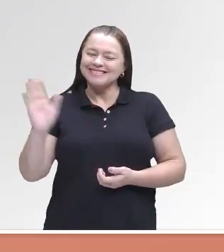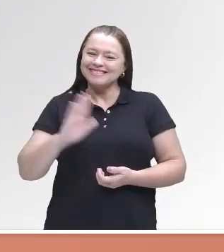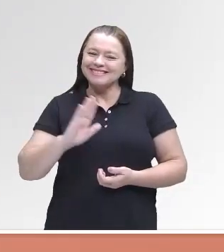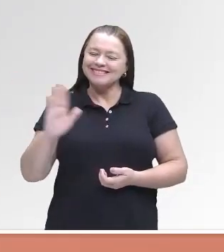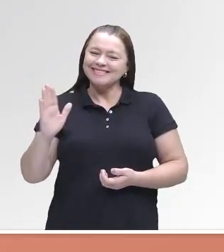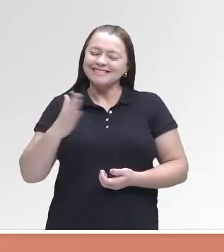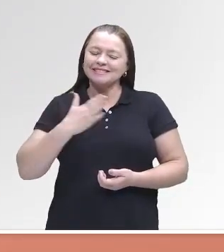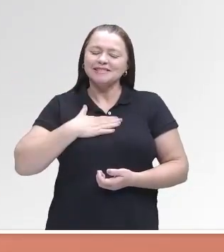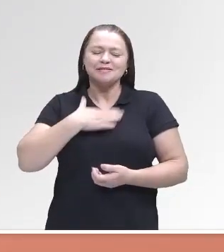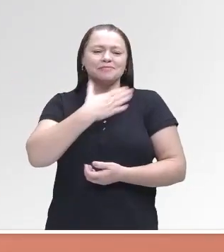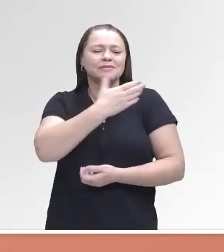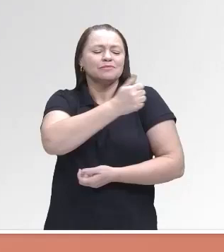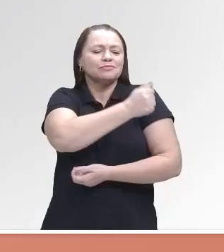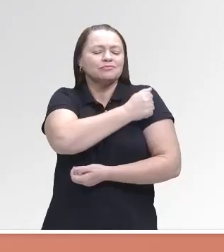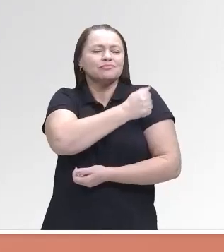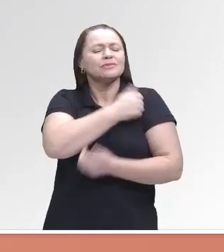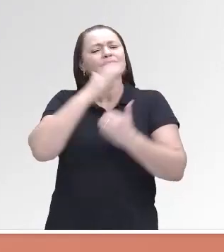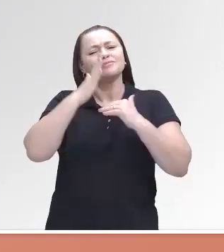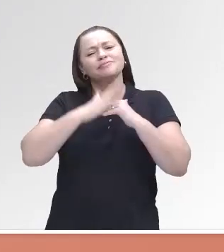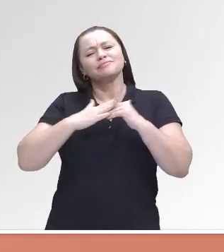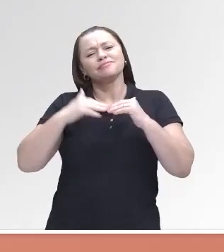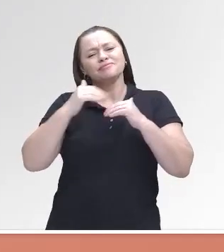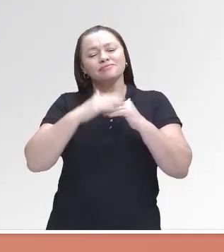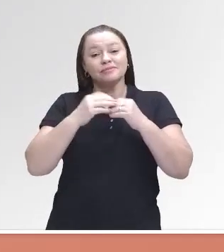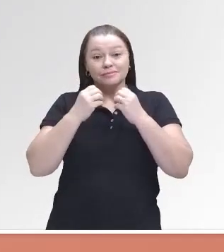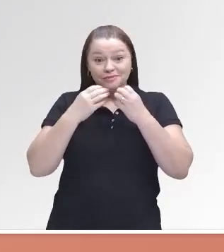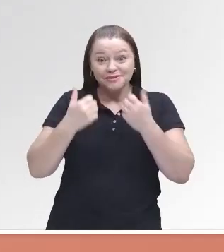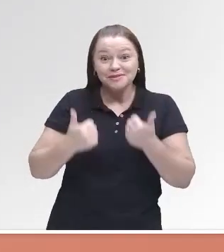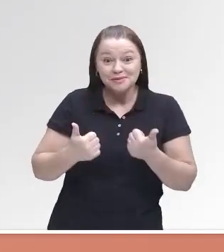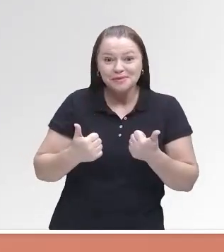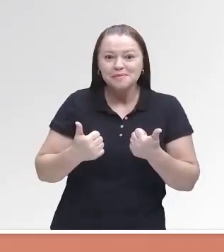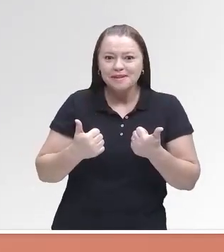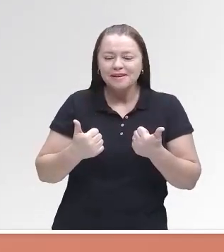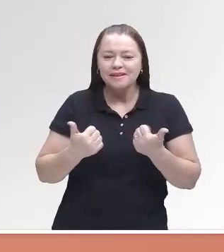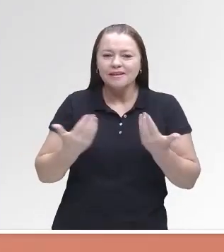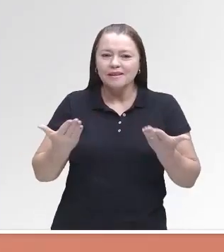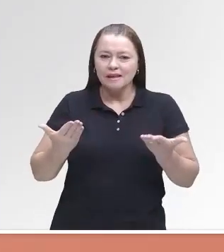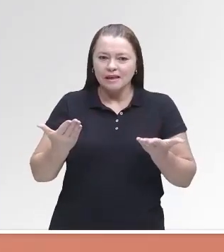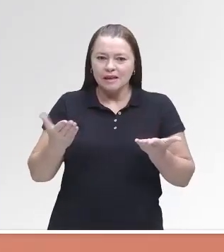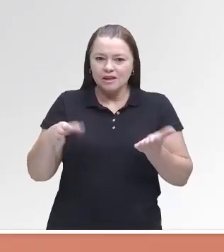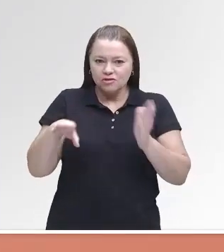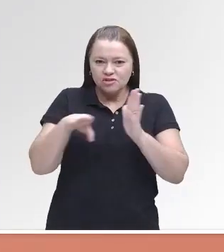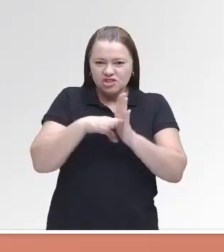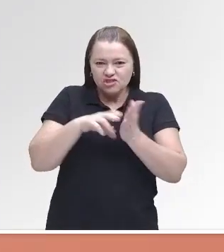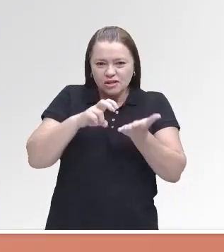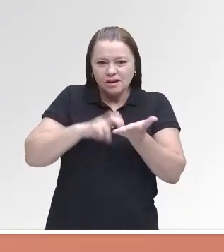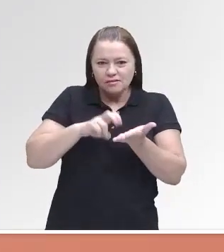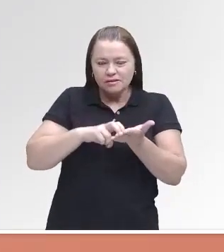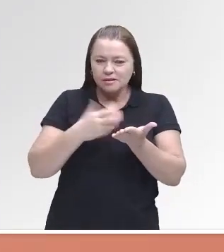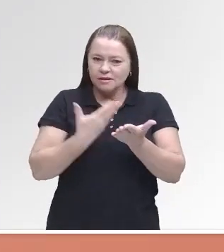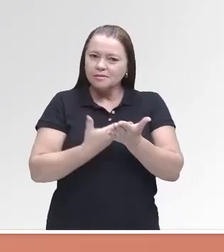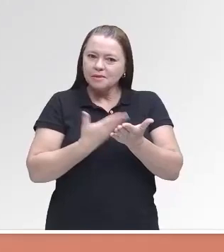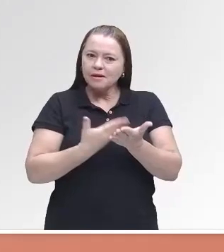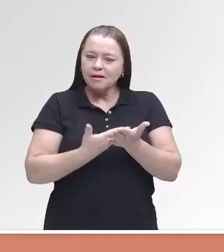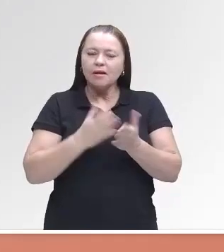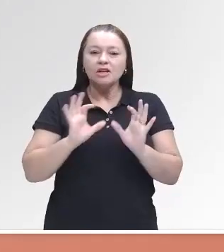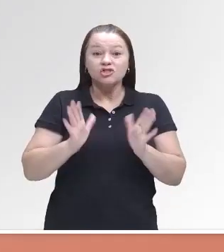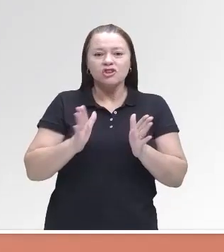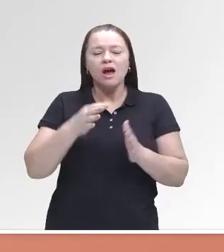meus alunos queridos! Tudo bem? Chegaram cedo para nossa aula, já tomaram aquele